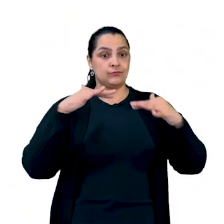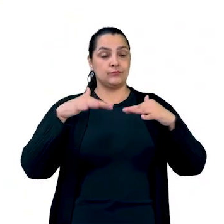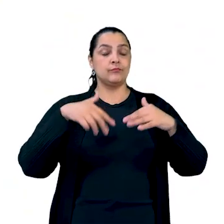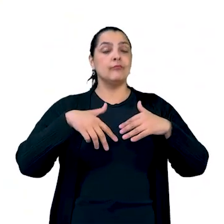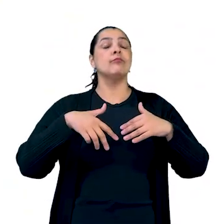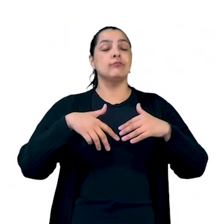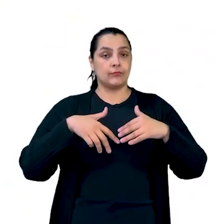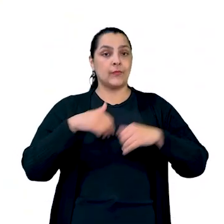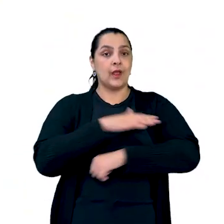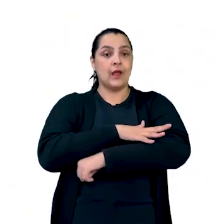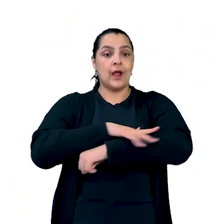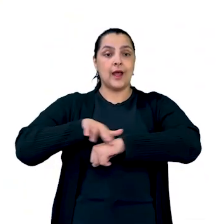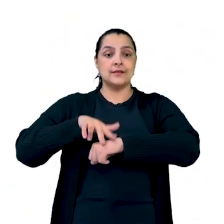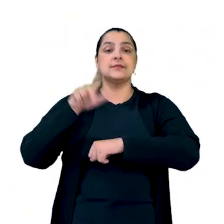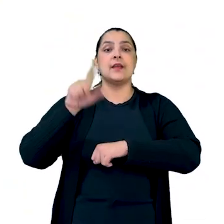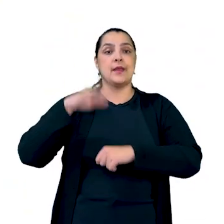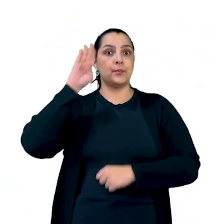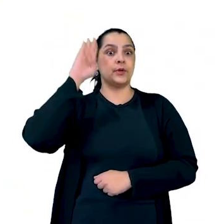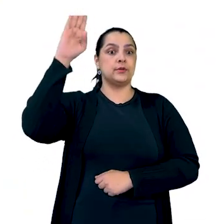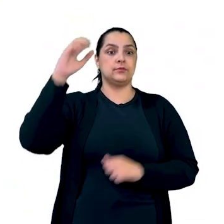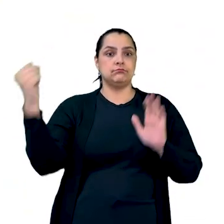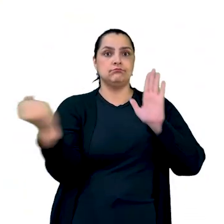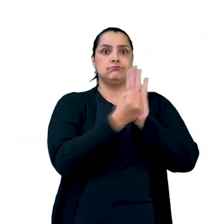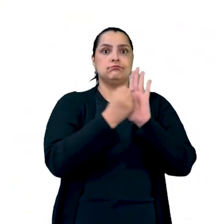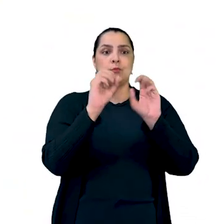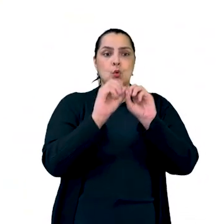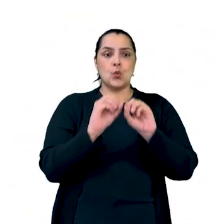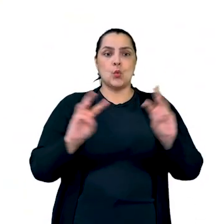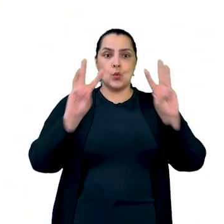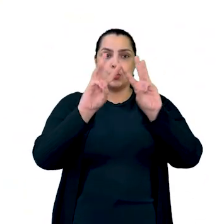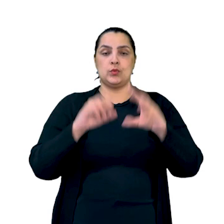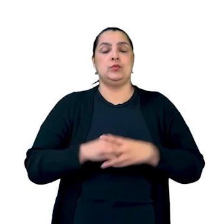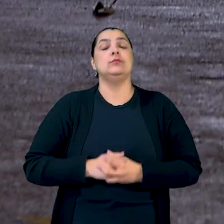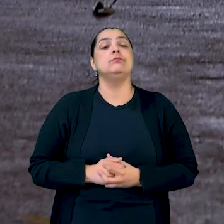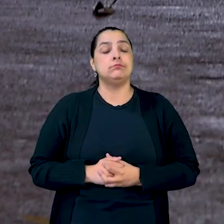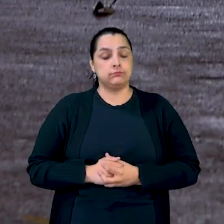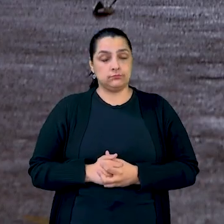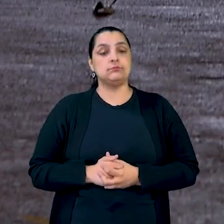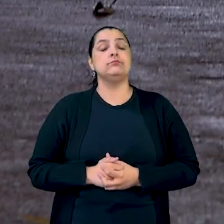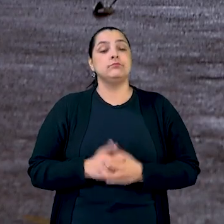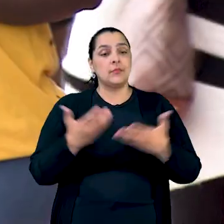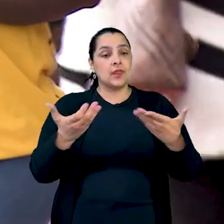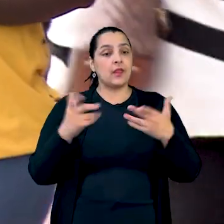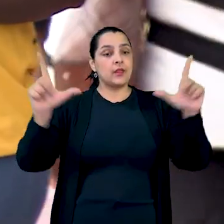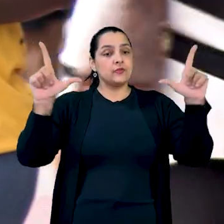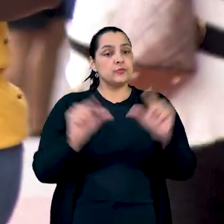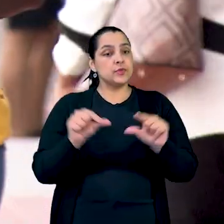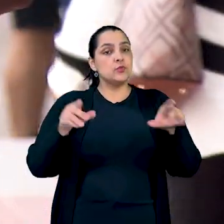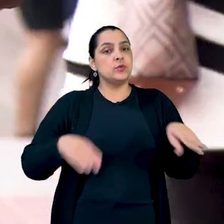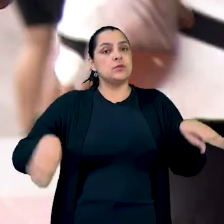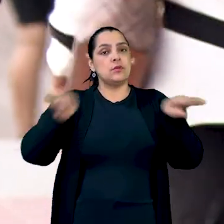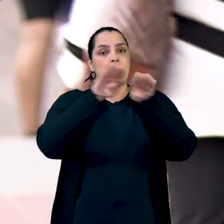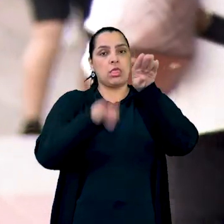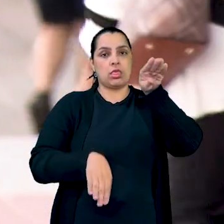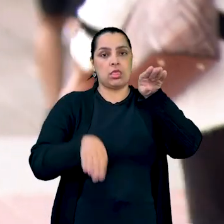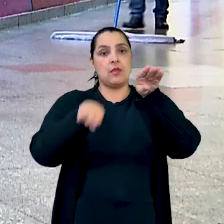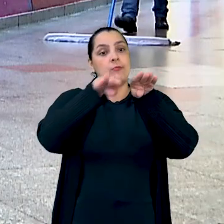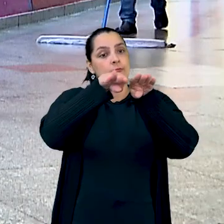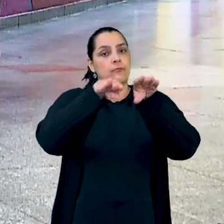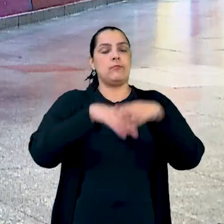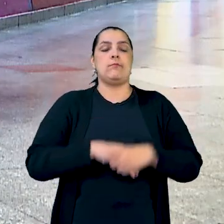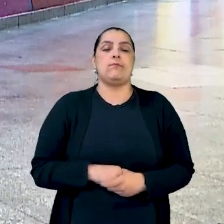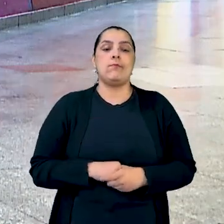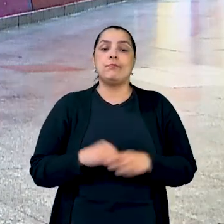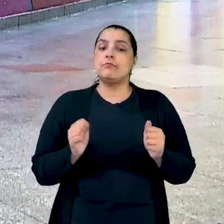movimento Raça é Prioridade, vinculado ao Pacto Global da ONU, busca reduzir essas desigualdades.